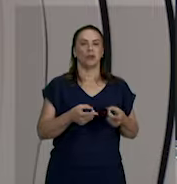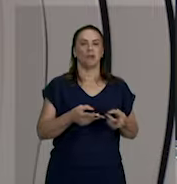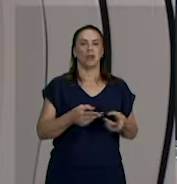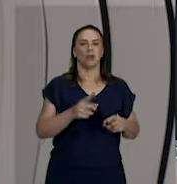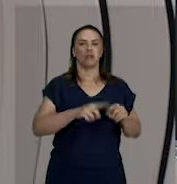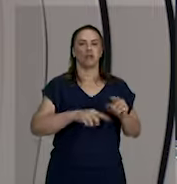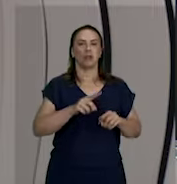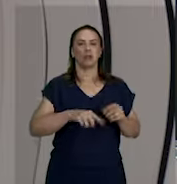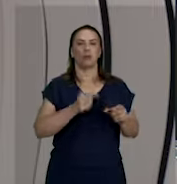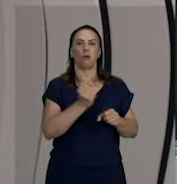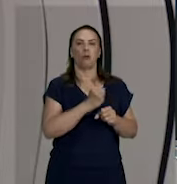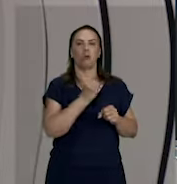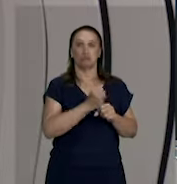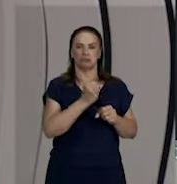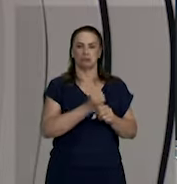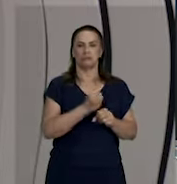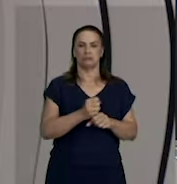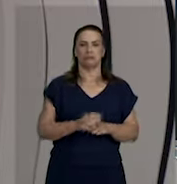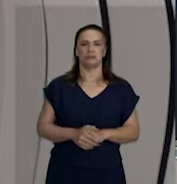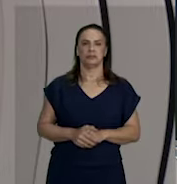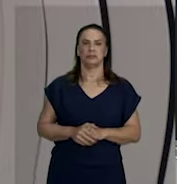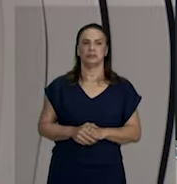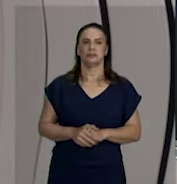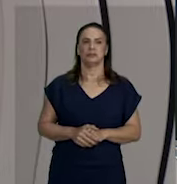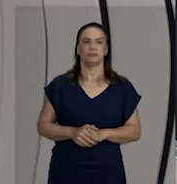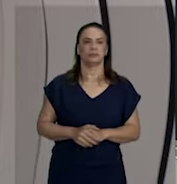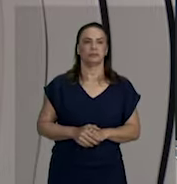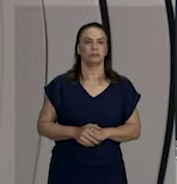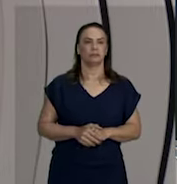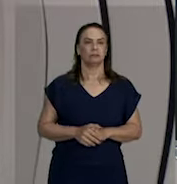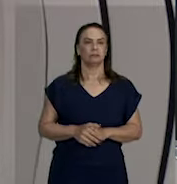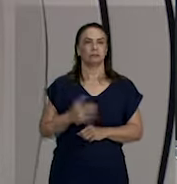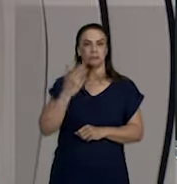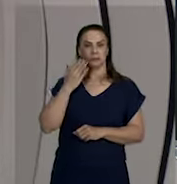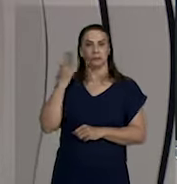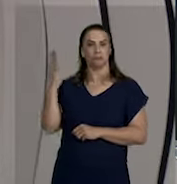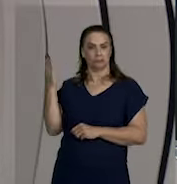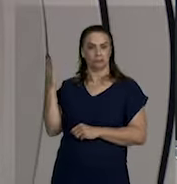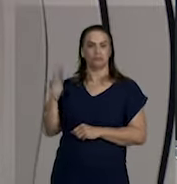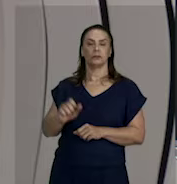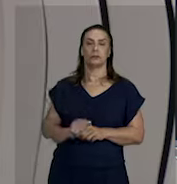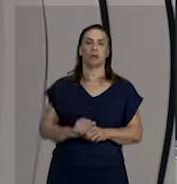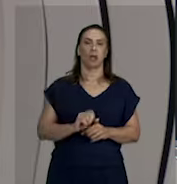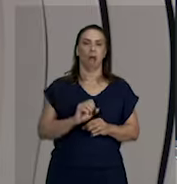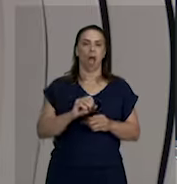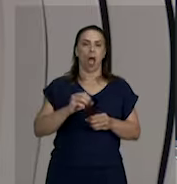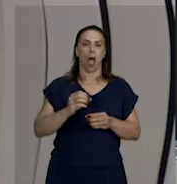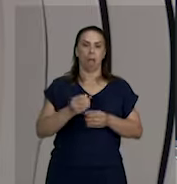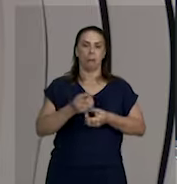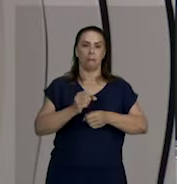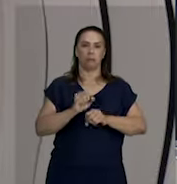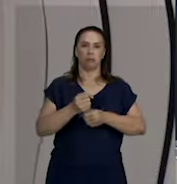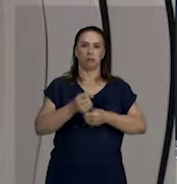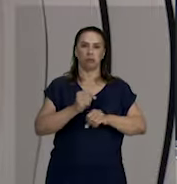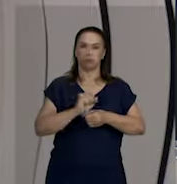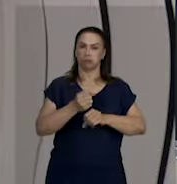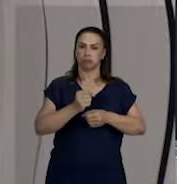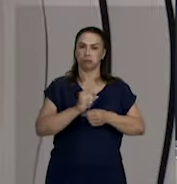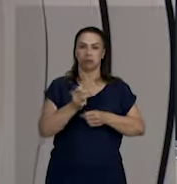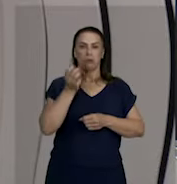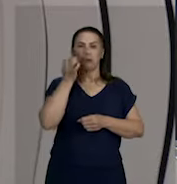elétrica, depósito. E aí, o que que eu fiz? Eu peguei essa mangueira, como ela é bem flexível, eu dobrei ela para fazer